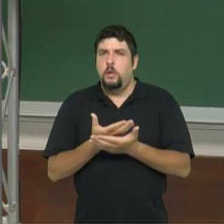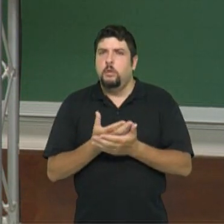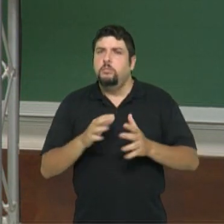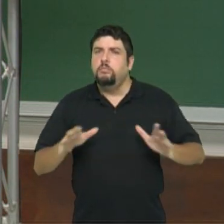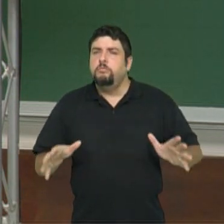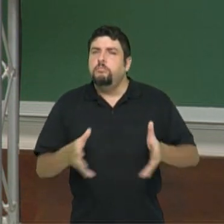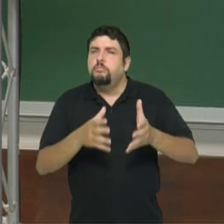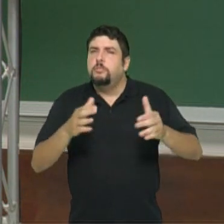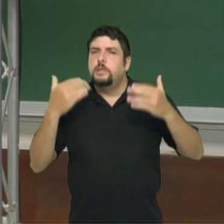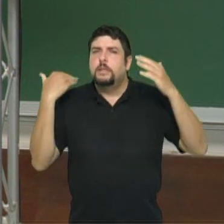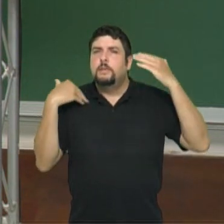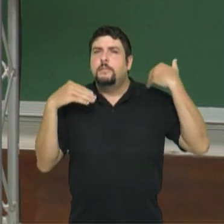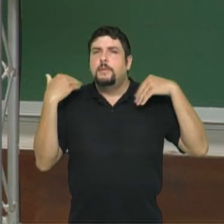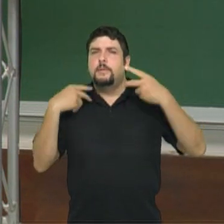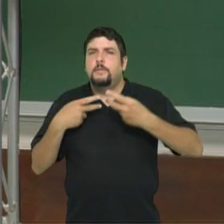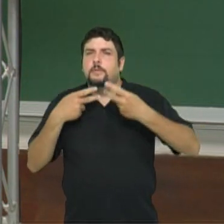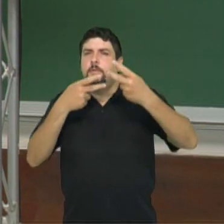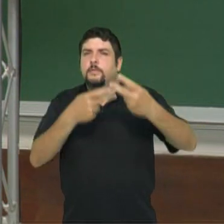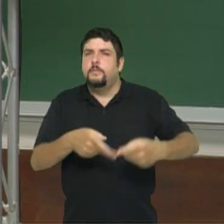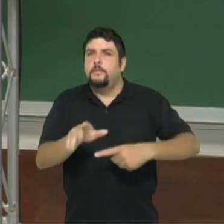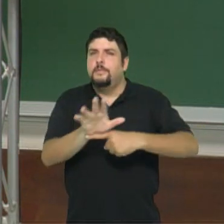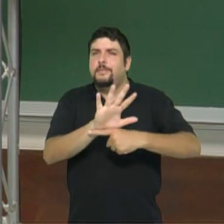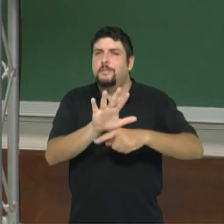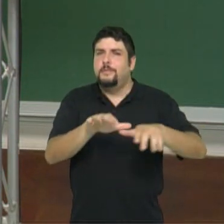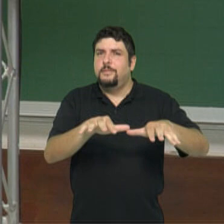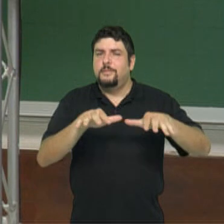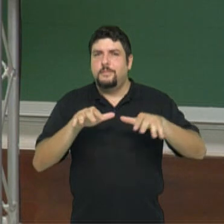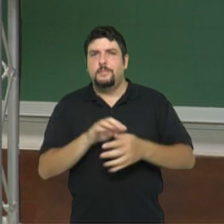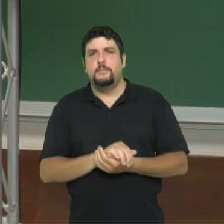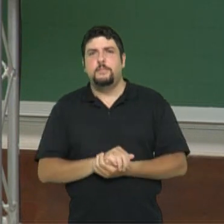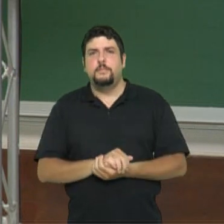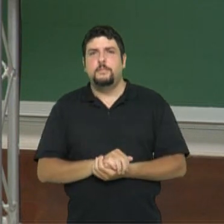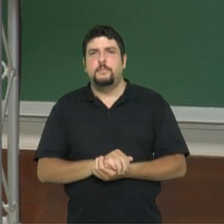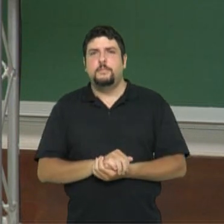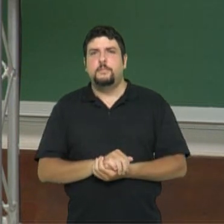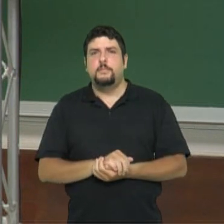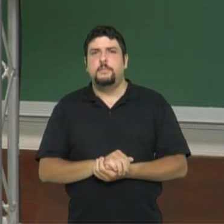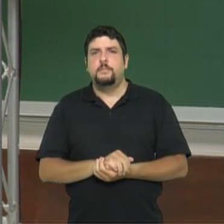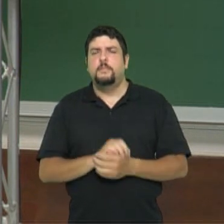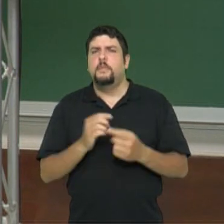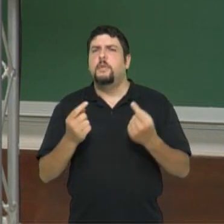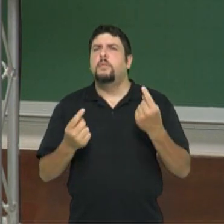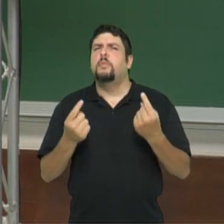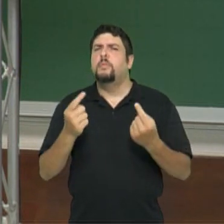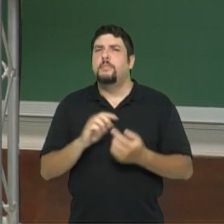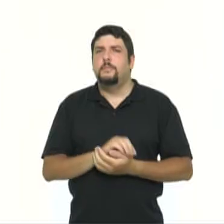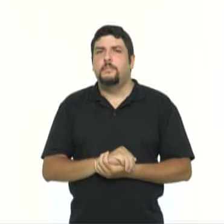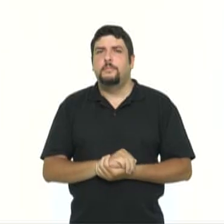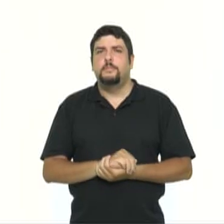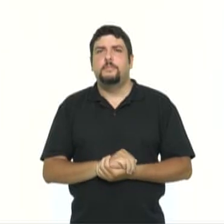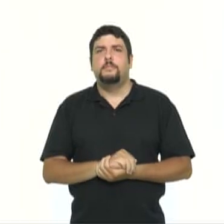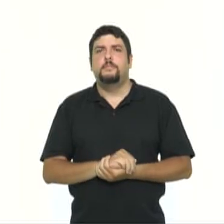cinemas locais. Tem um conectivo aqui que faz a ligação das ideias. Qual seria ele?